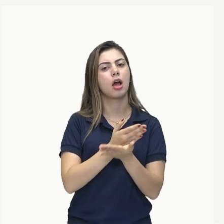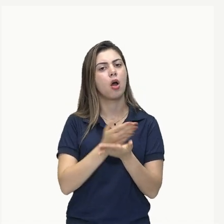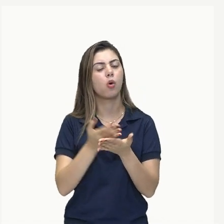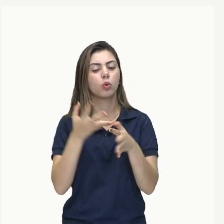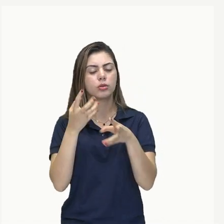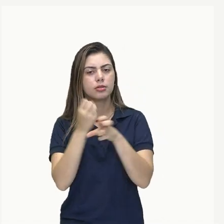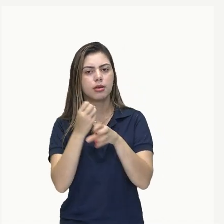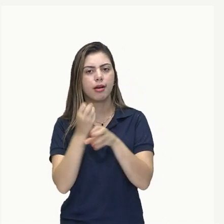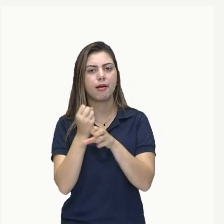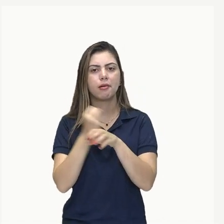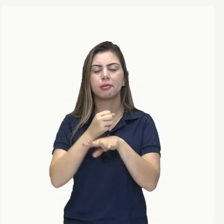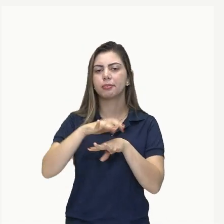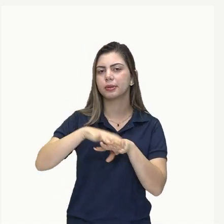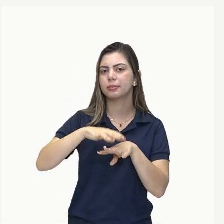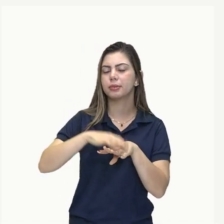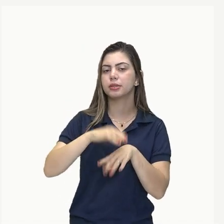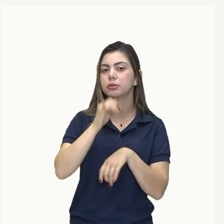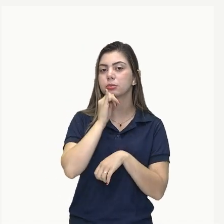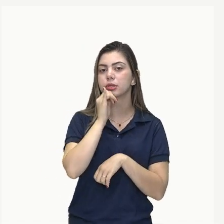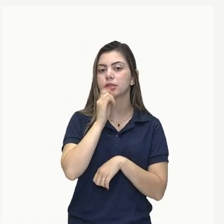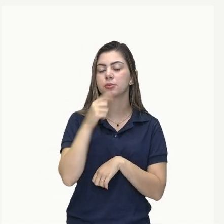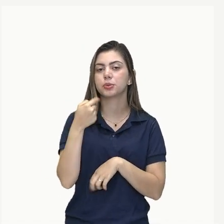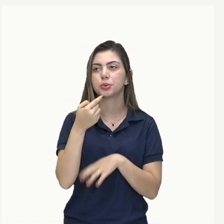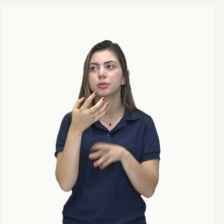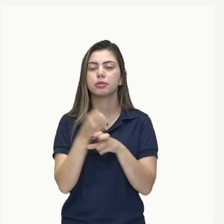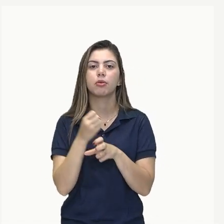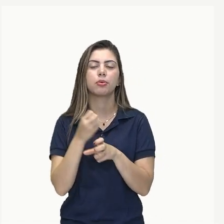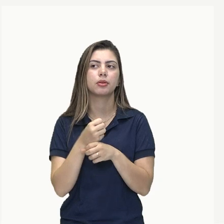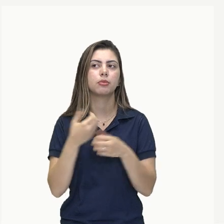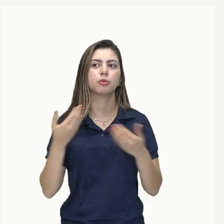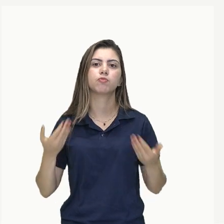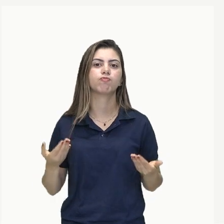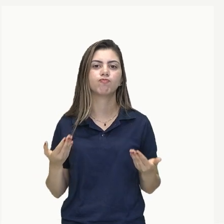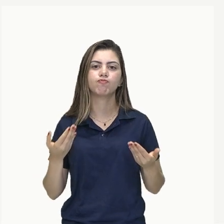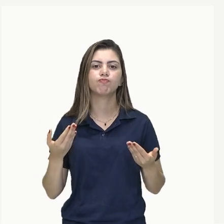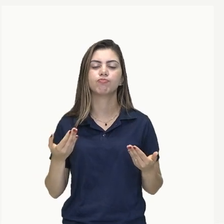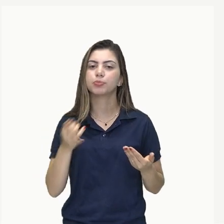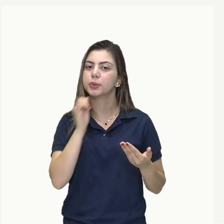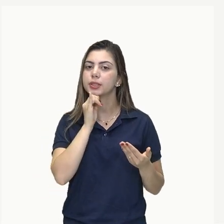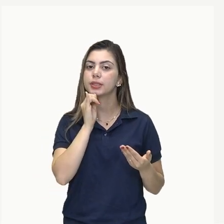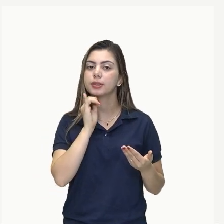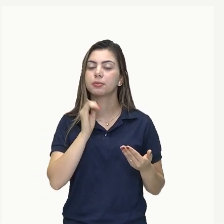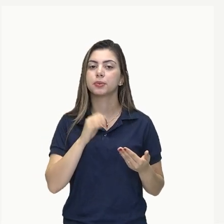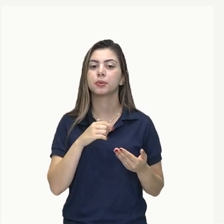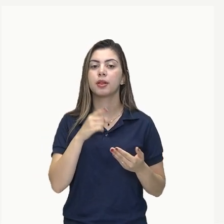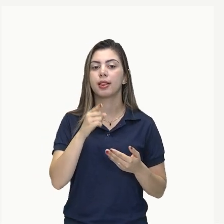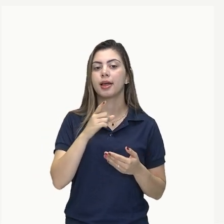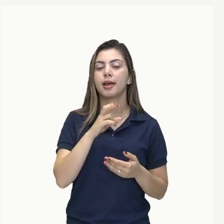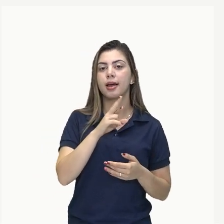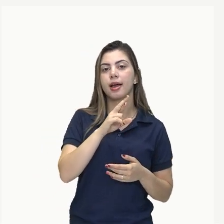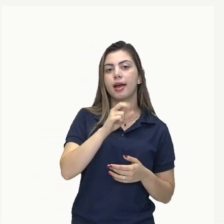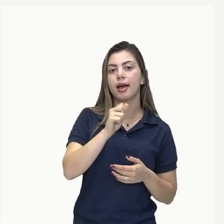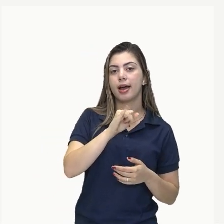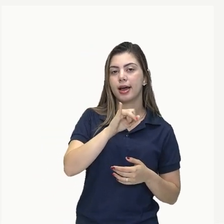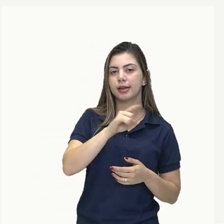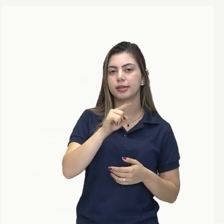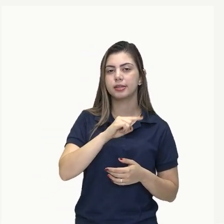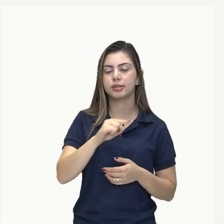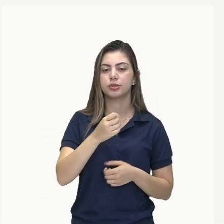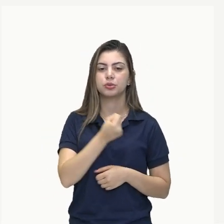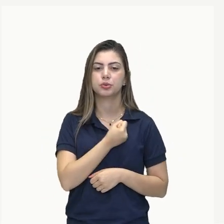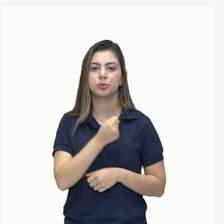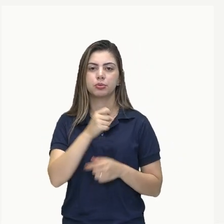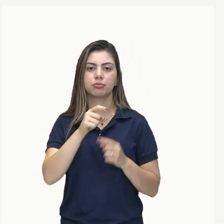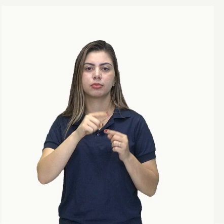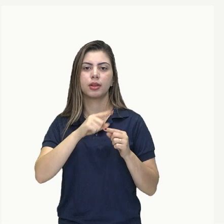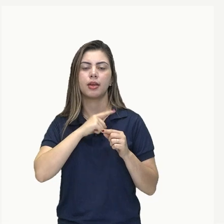né? Onde, por exemplo, a gente calcula lá que a raiz de 4,